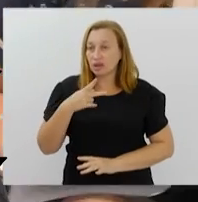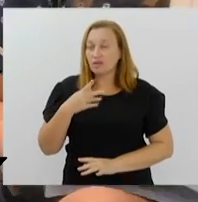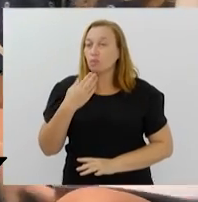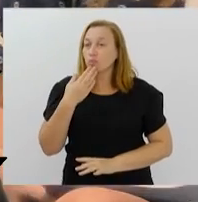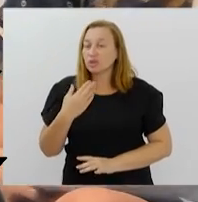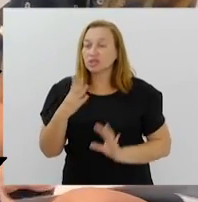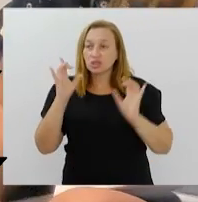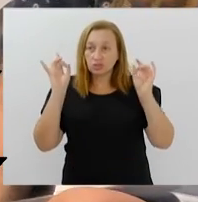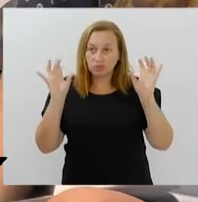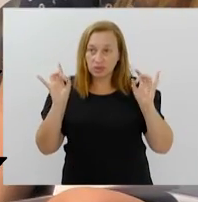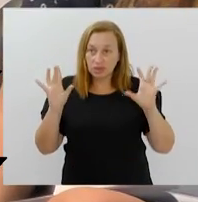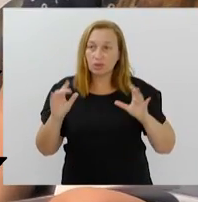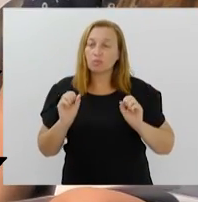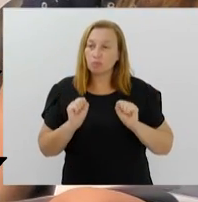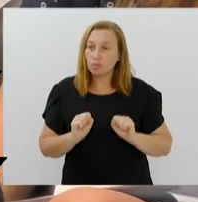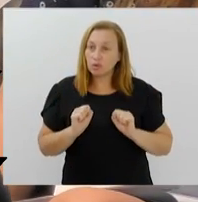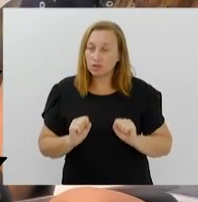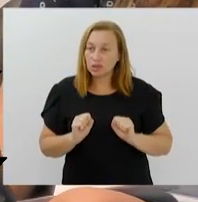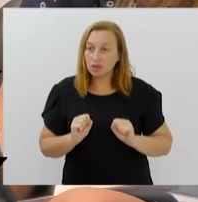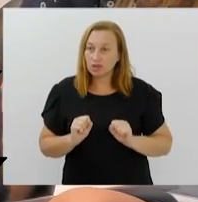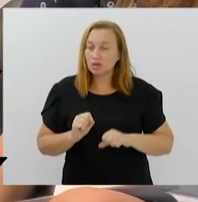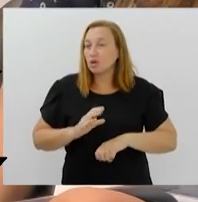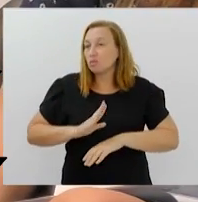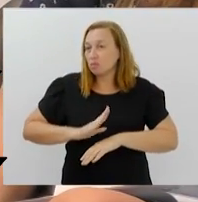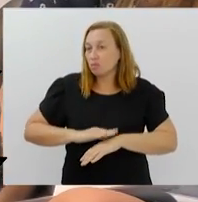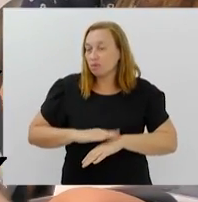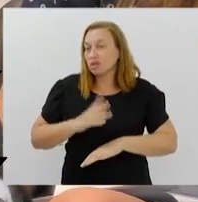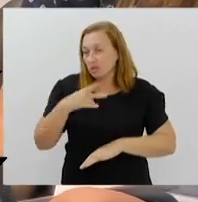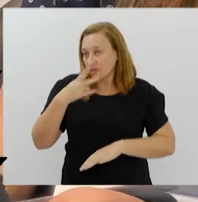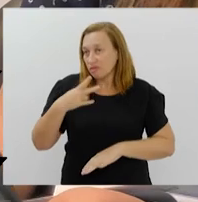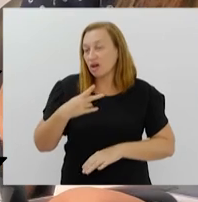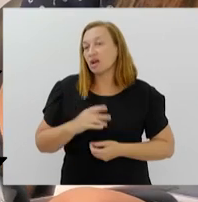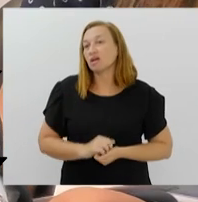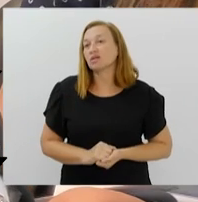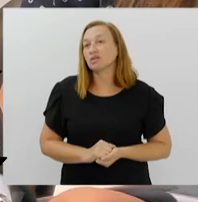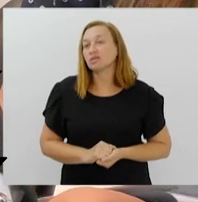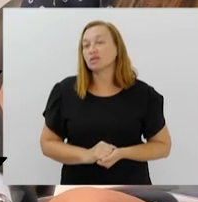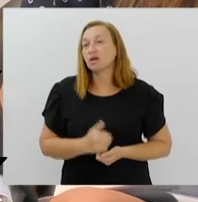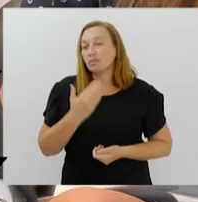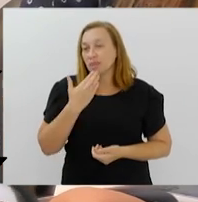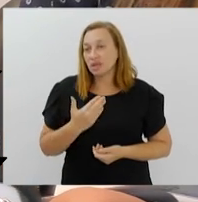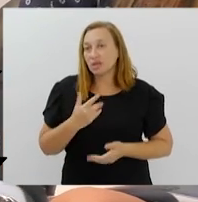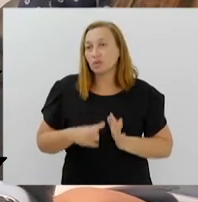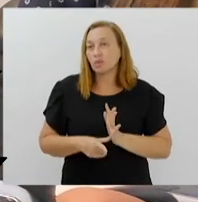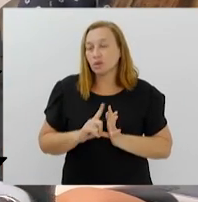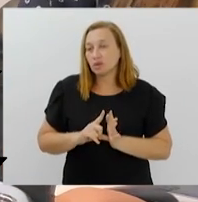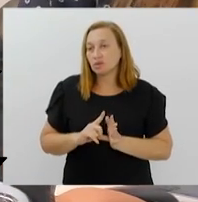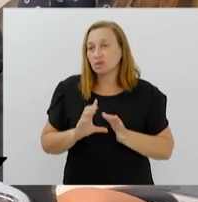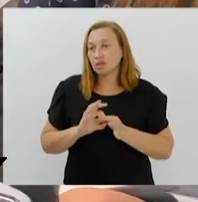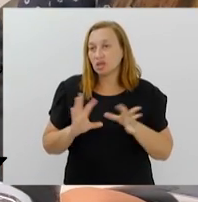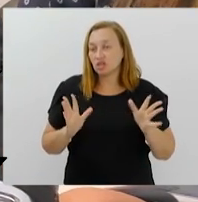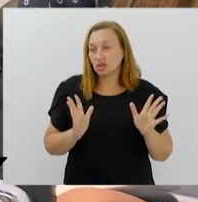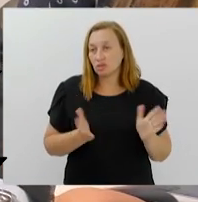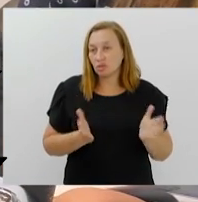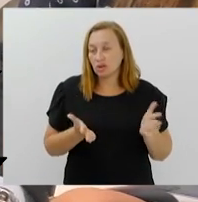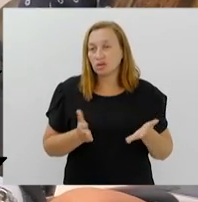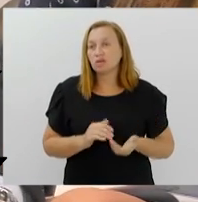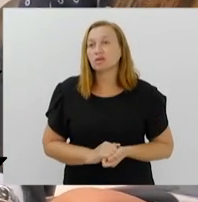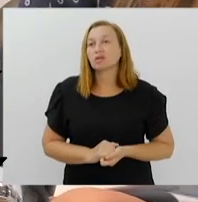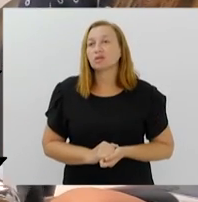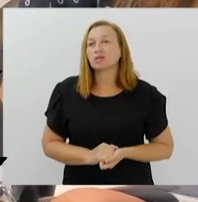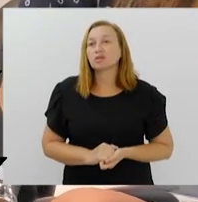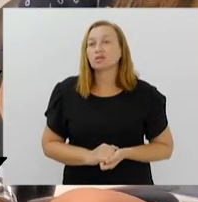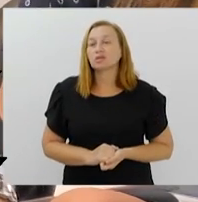muito especial para que pudesse ser concedido o momento de fala já há algum tempo ele tem nos solicitado e eu gostaria de deliberar então e